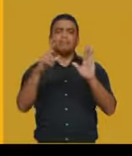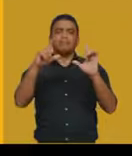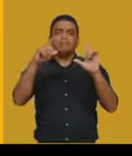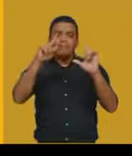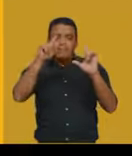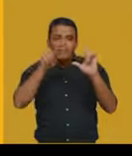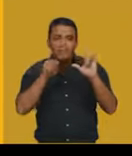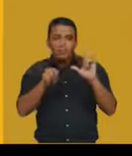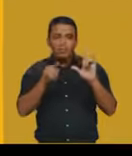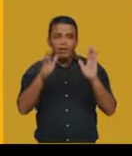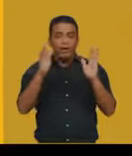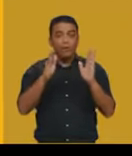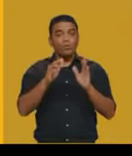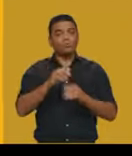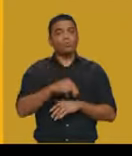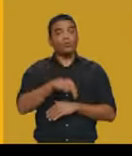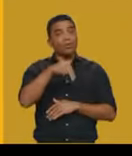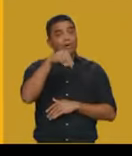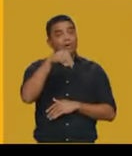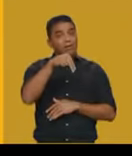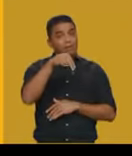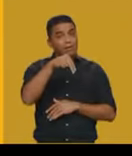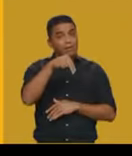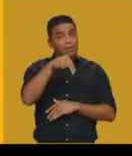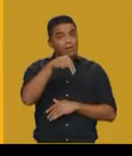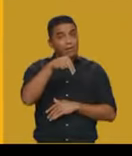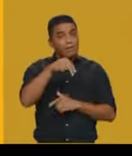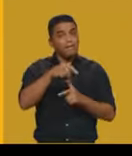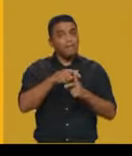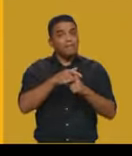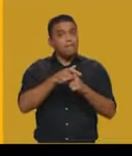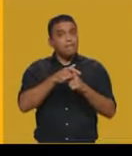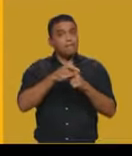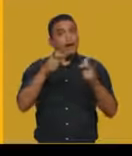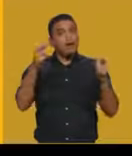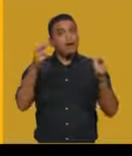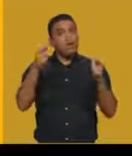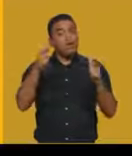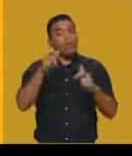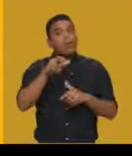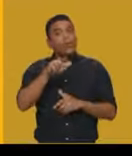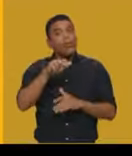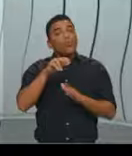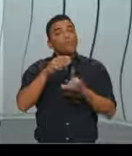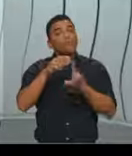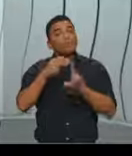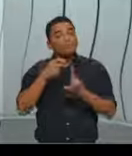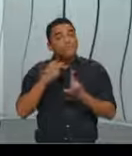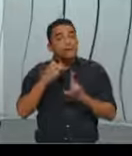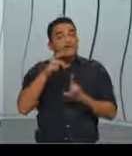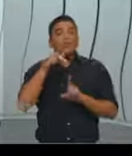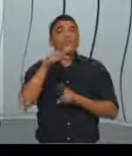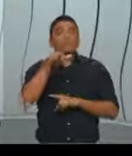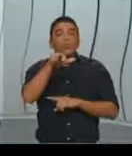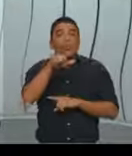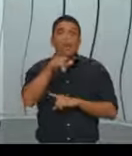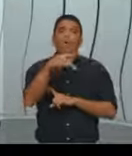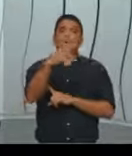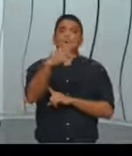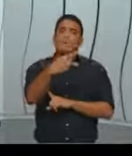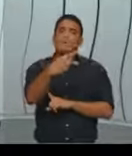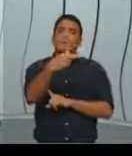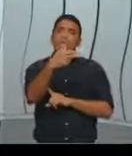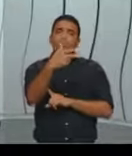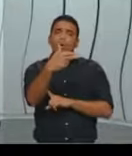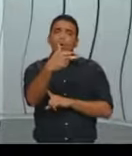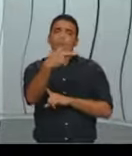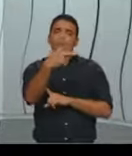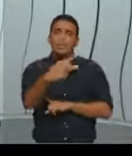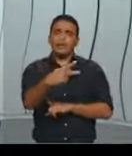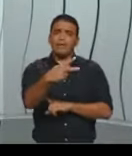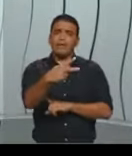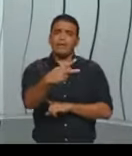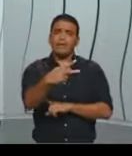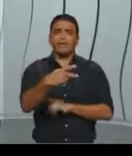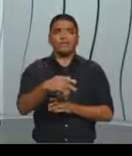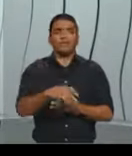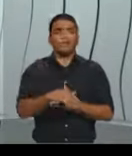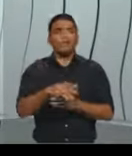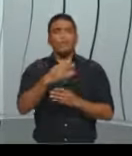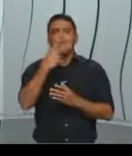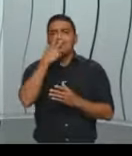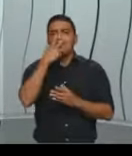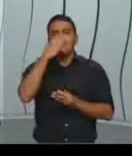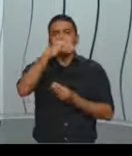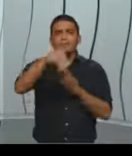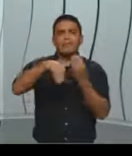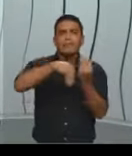maior ou, na pior das hipóteses, igual a p. Se ele for igual, vai ser igualzinho a